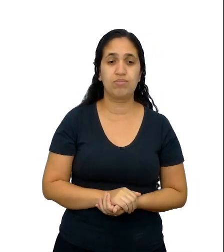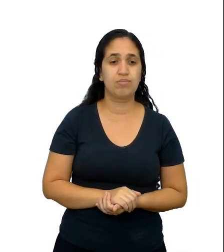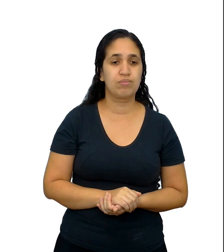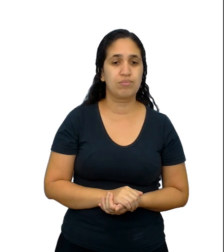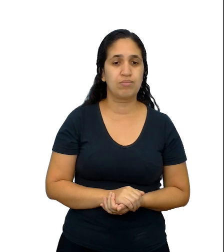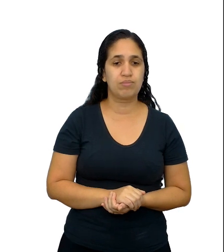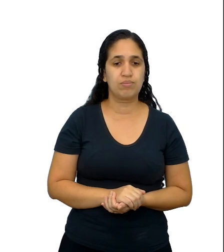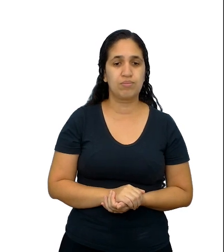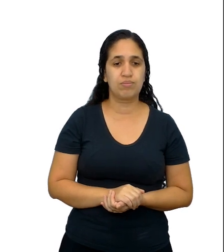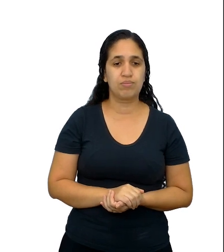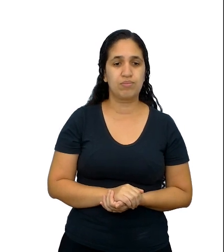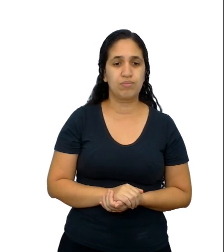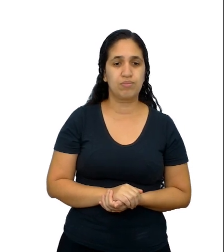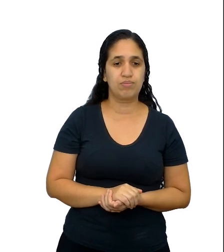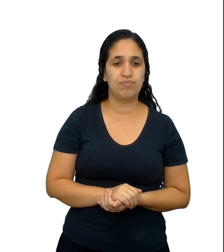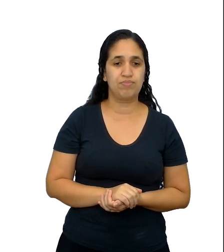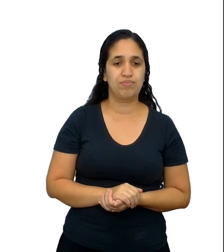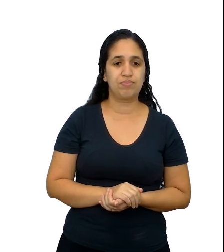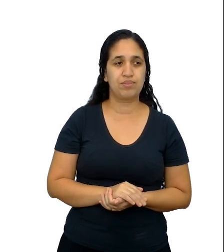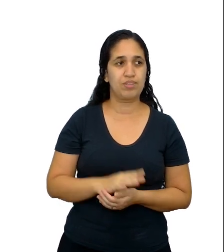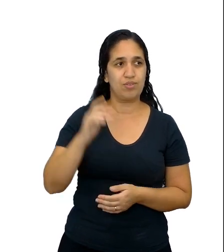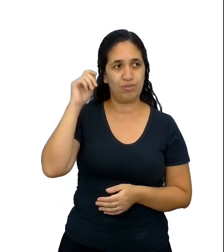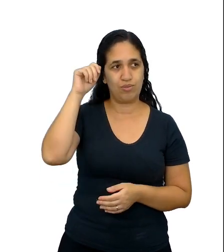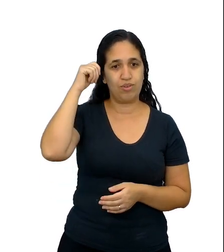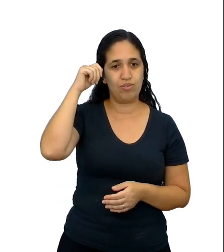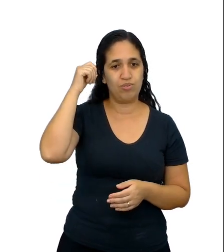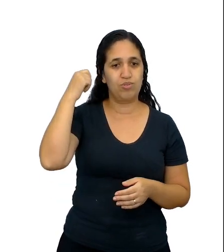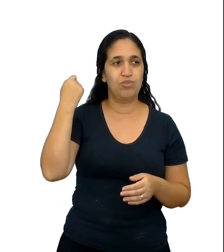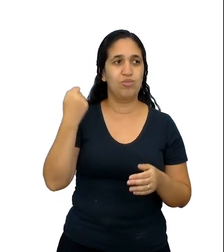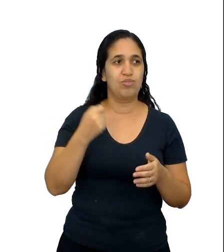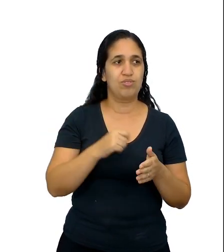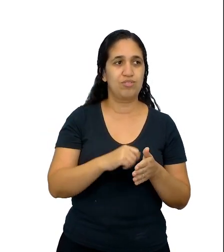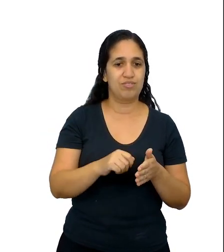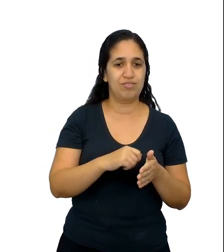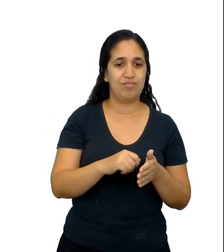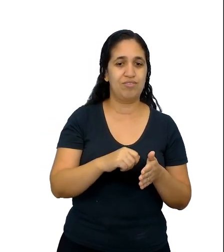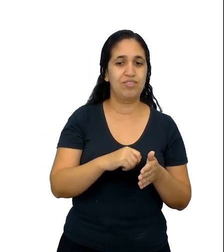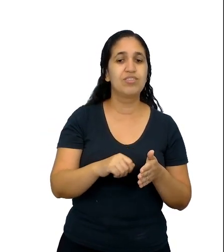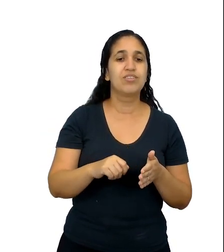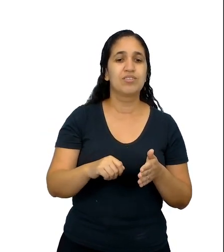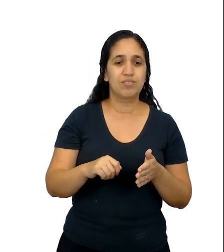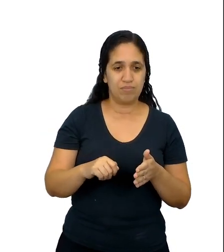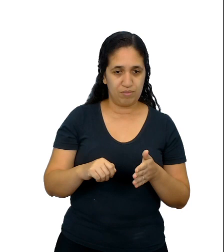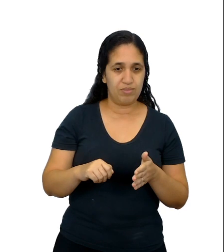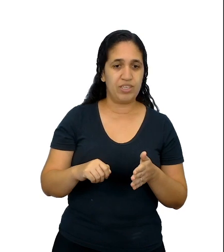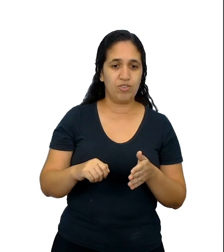Então, segundo um autor chamado Lee Schumann, né, lá nos anos